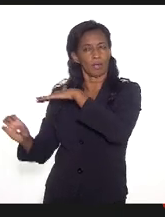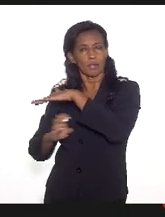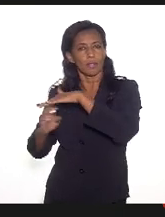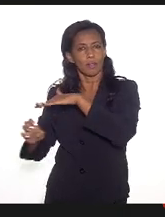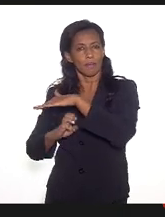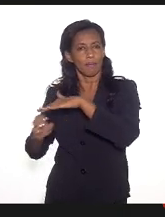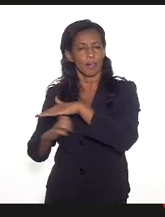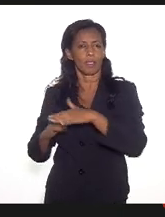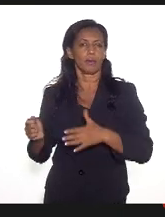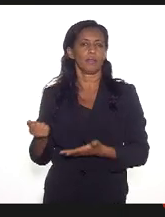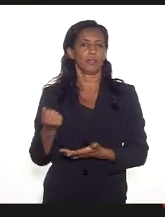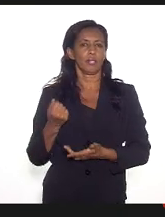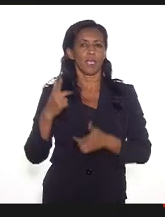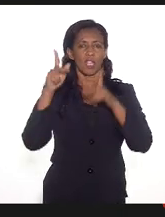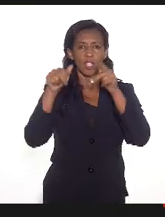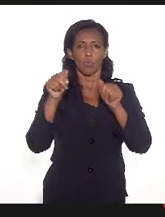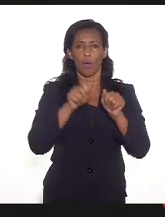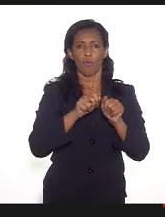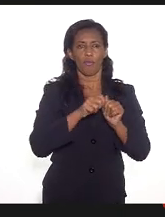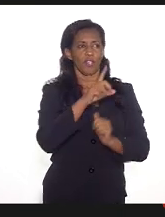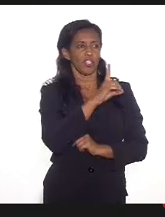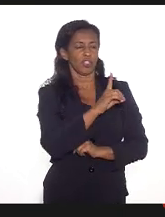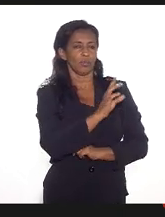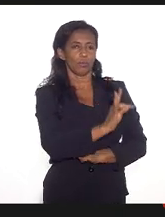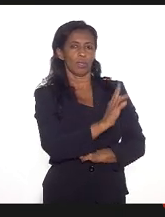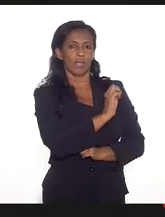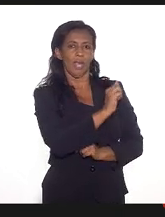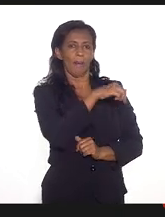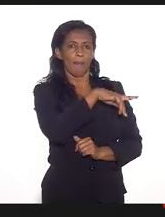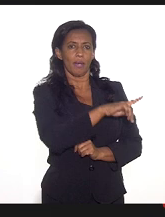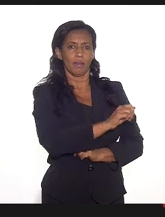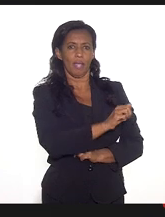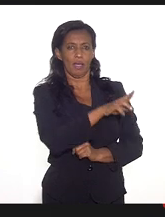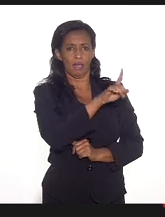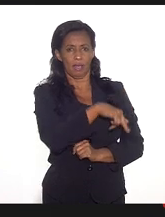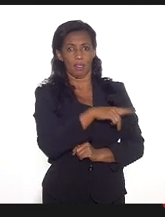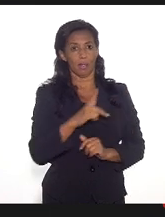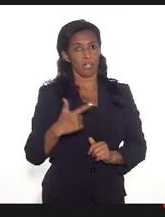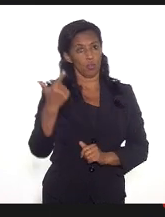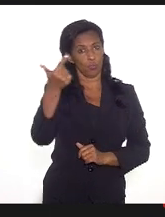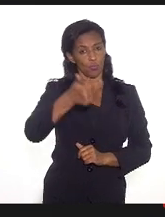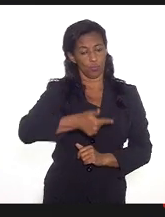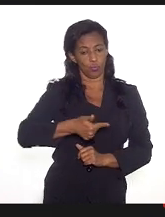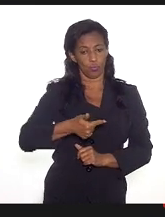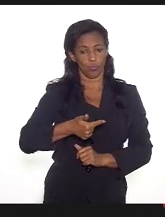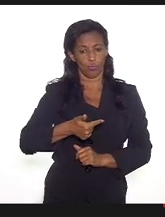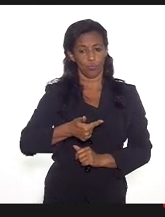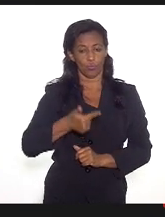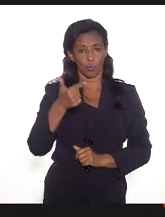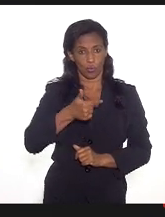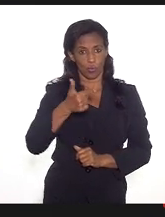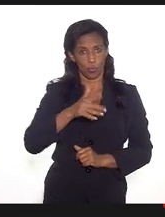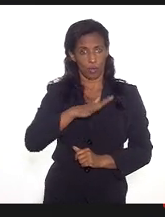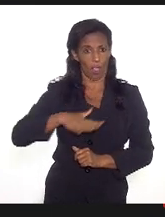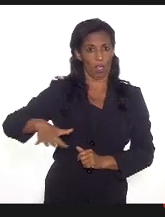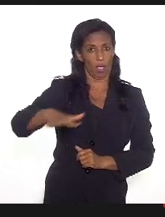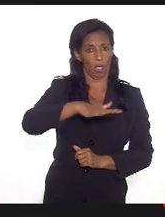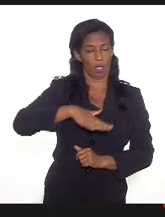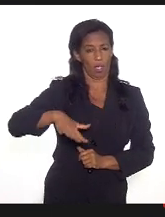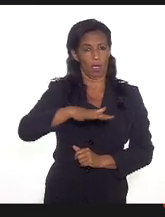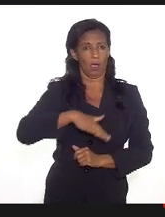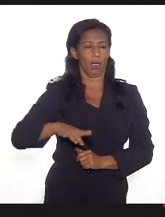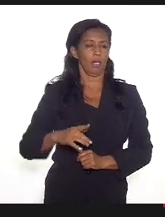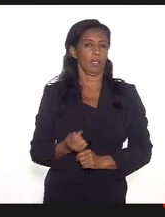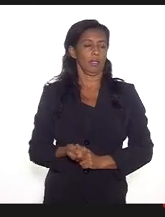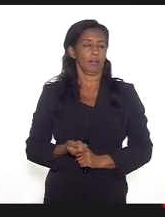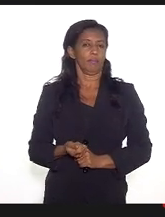as fragatas da classe Tamandaré. E o segundo, a segunda área que permite a empresa